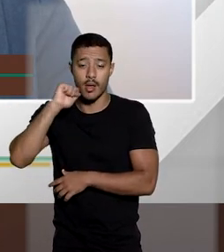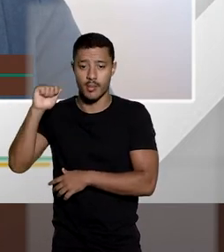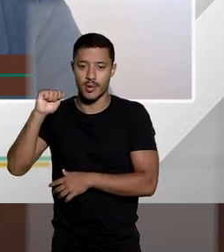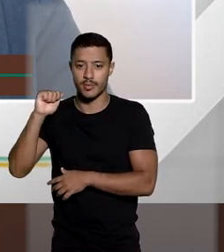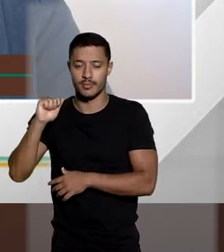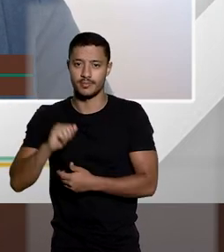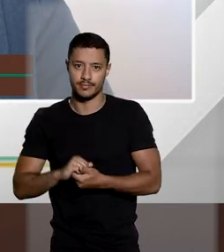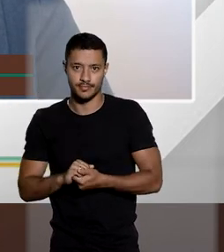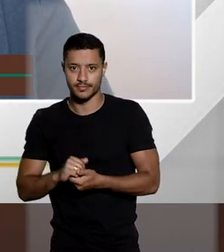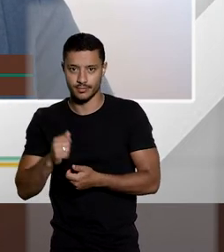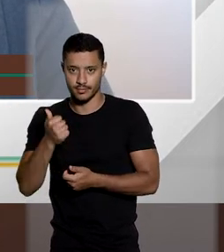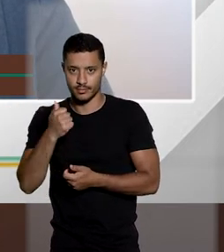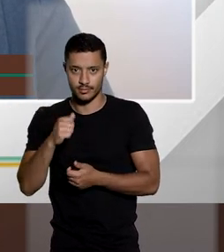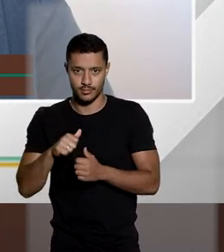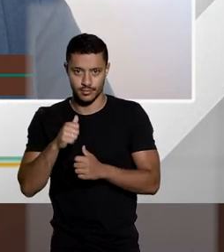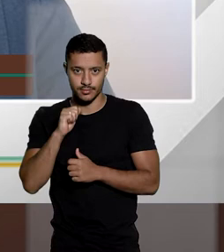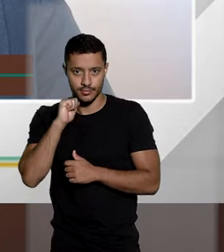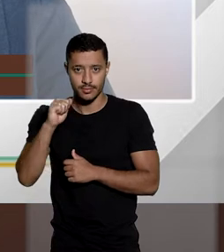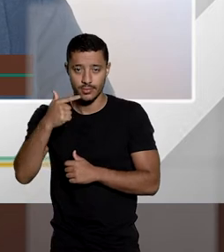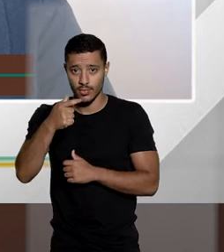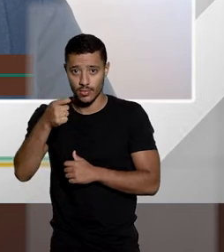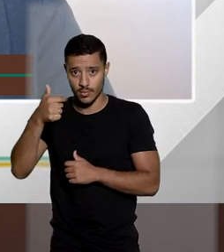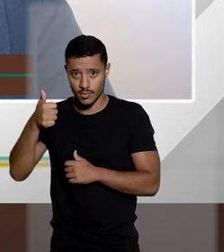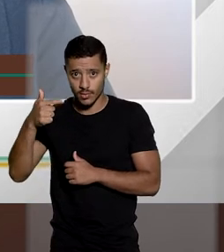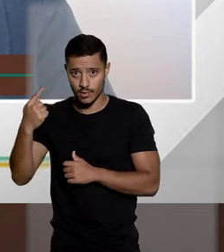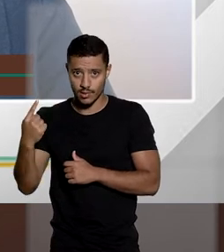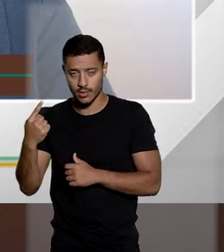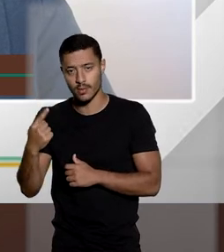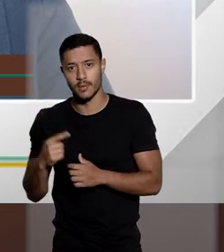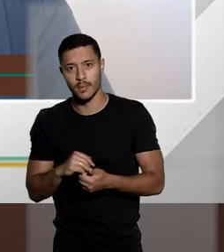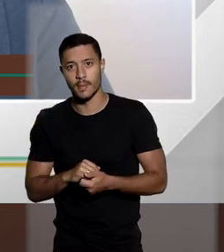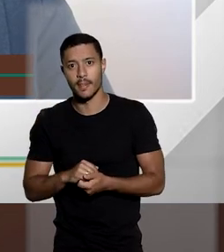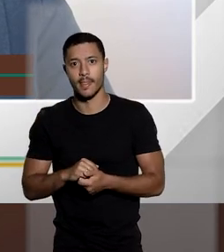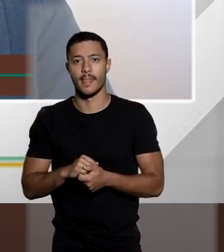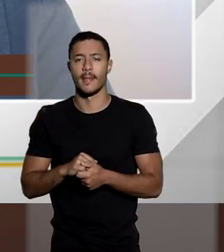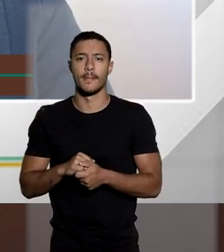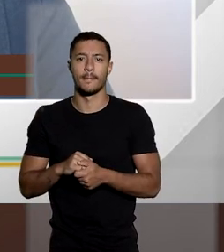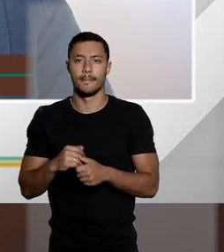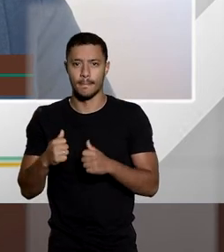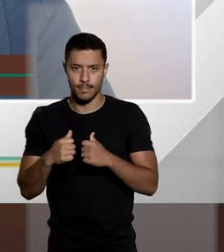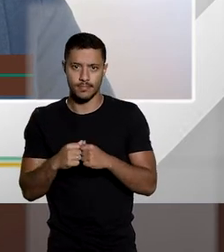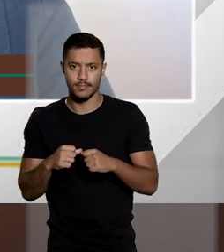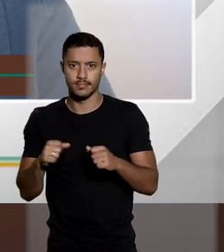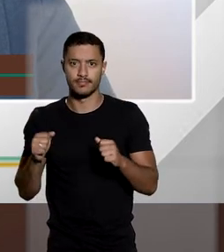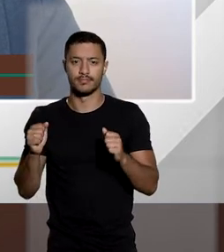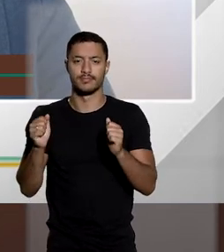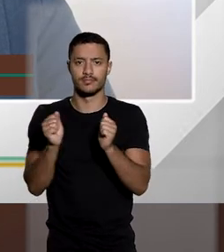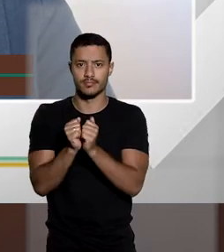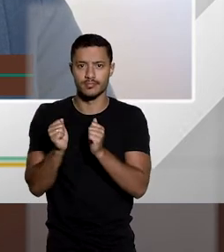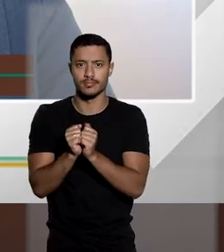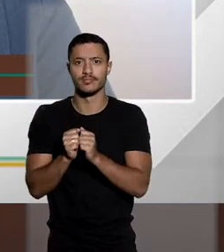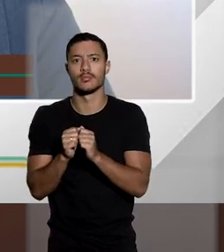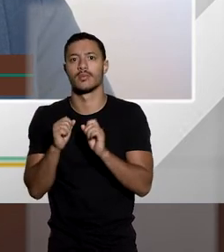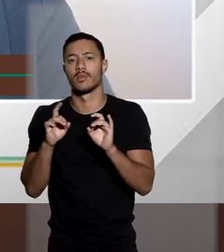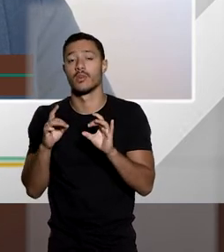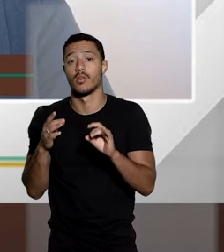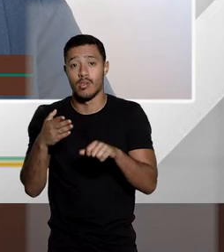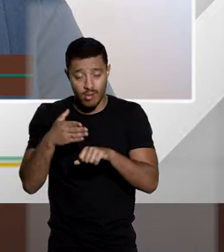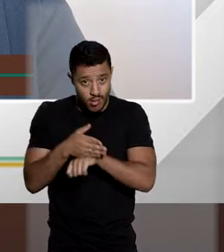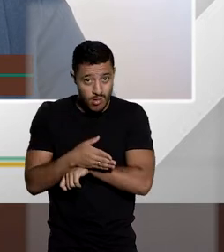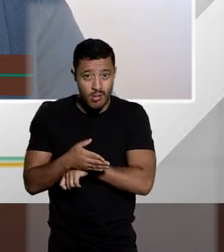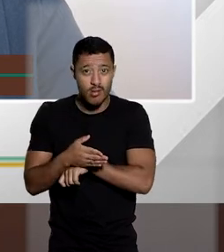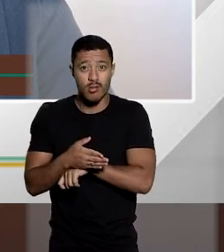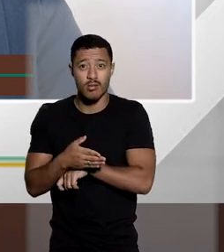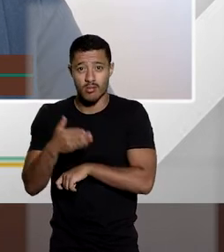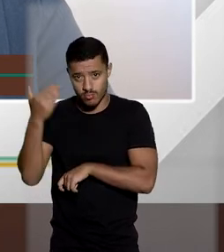de piada, né? 1º de abril de 2021, e ela entra em vigor imediatamente, só que ela entra em